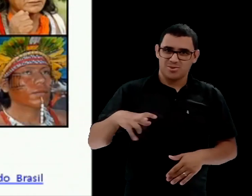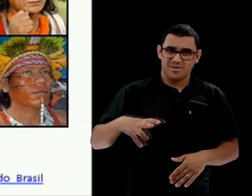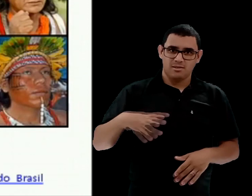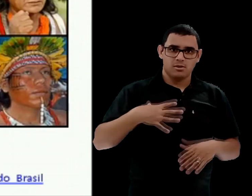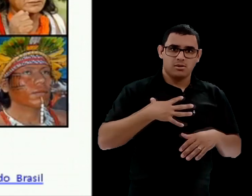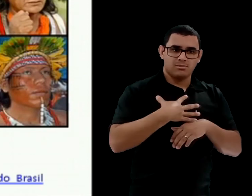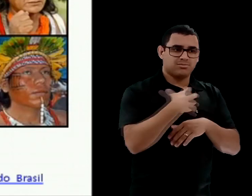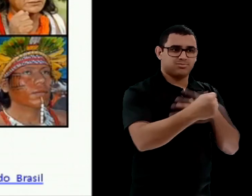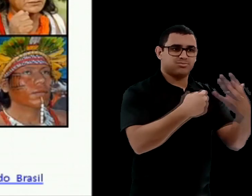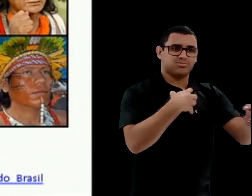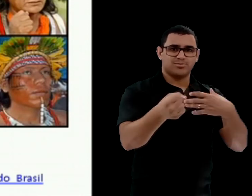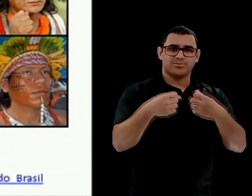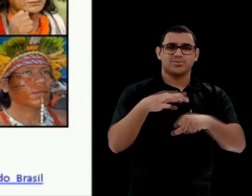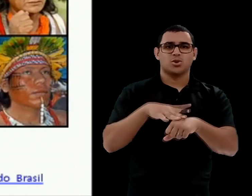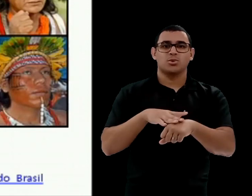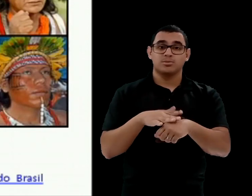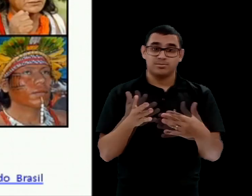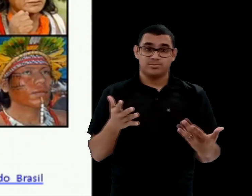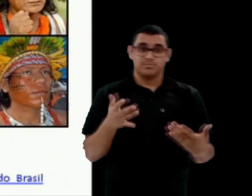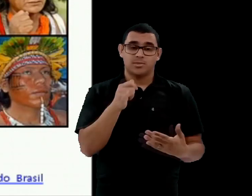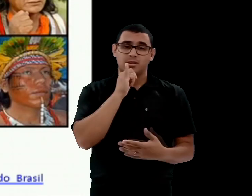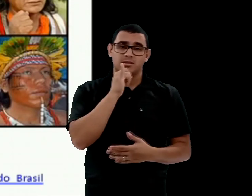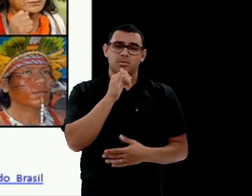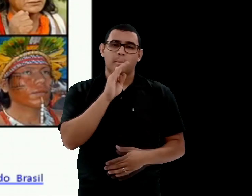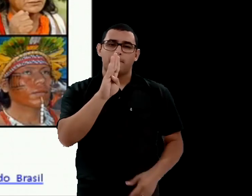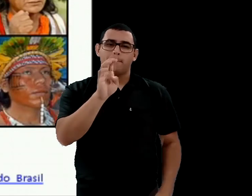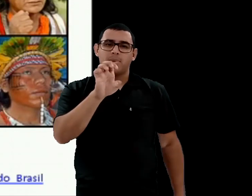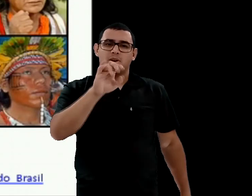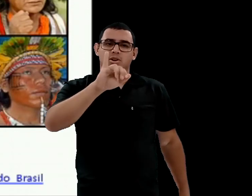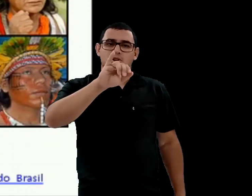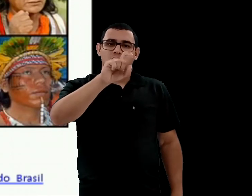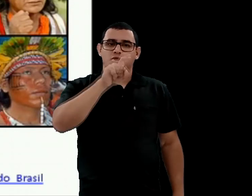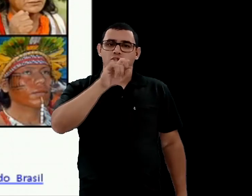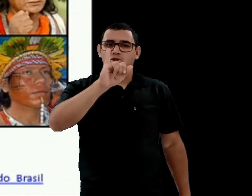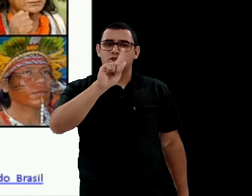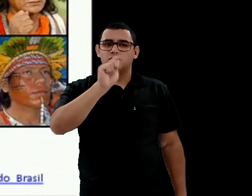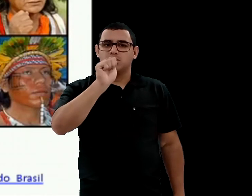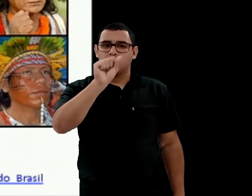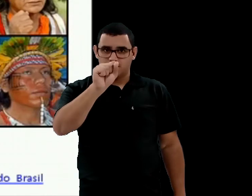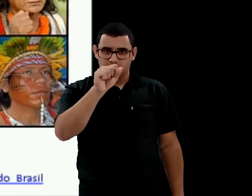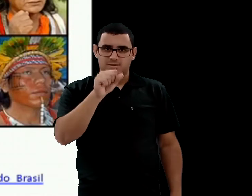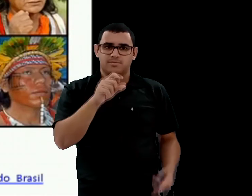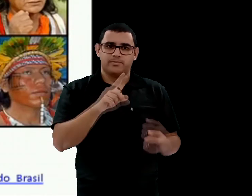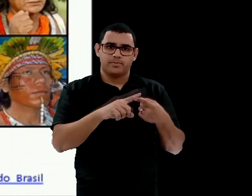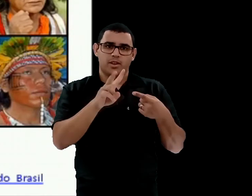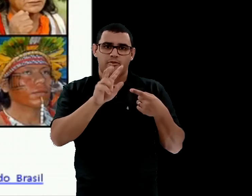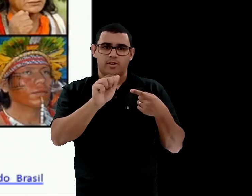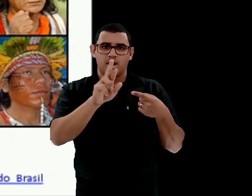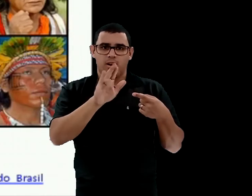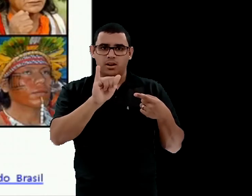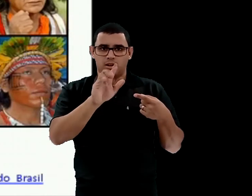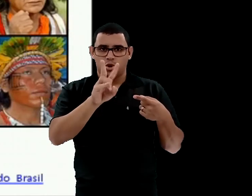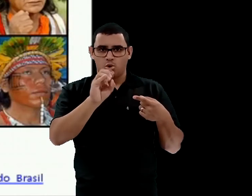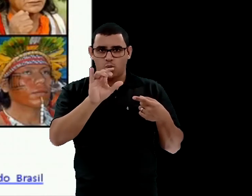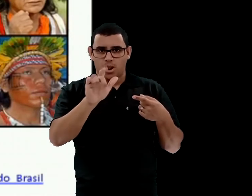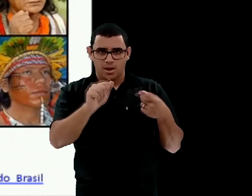povos. Por exemplo, né, as chamadas bexigas, quer dizer, a